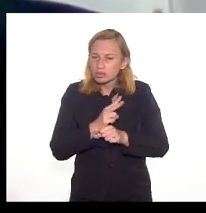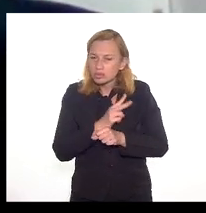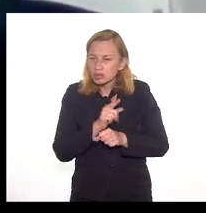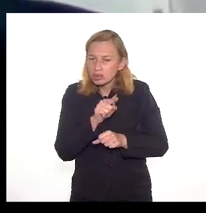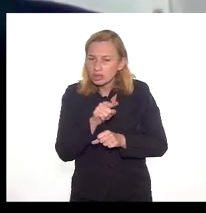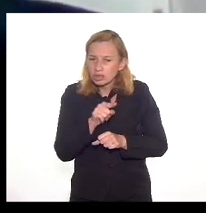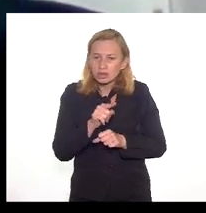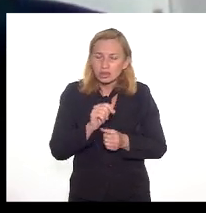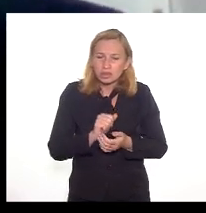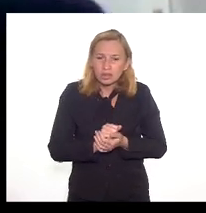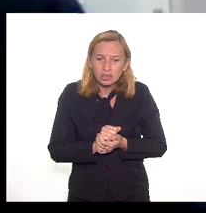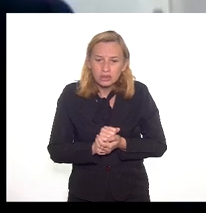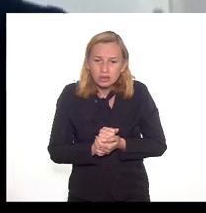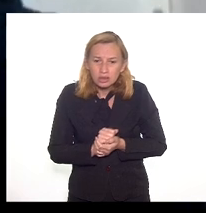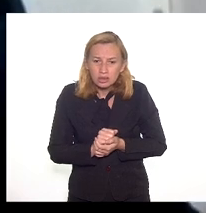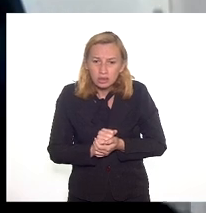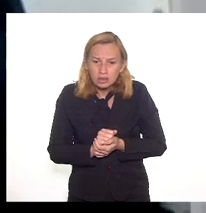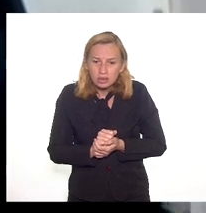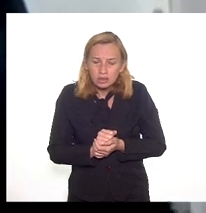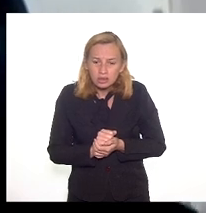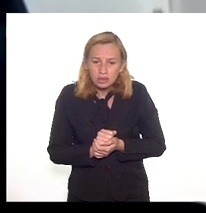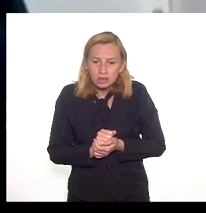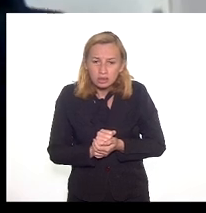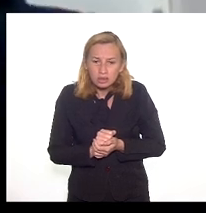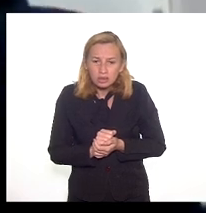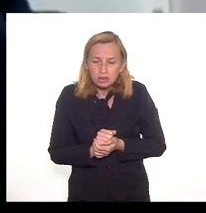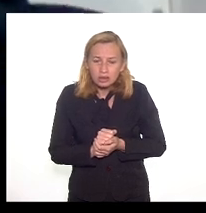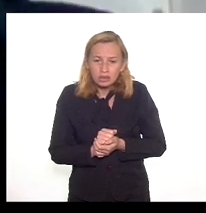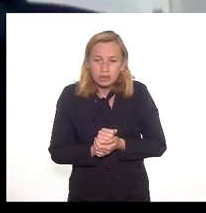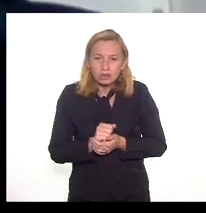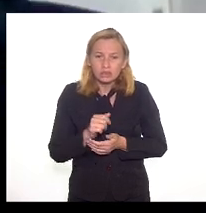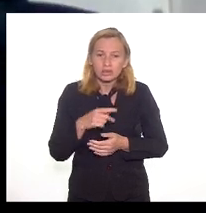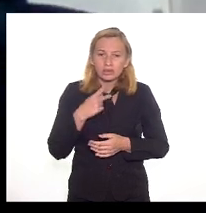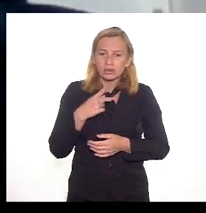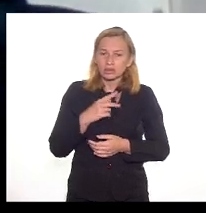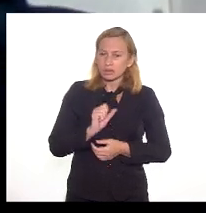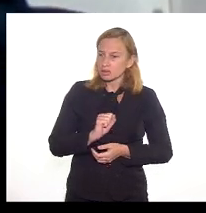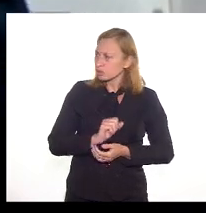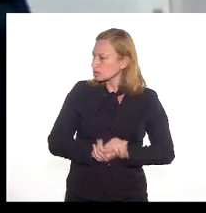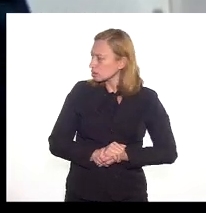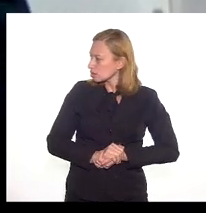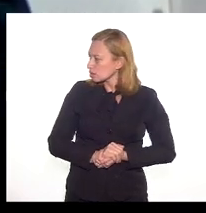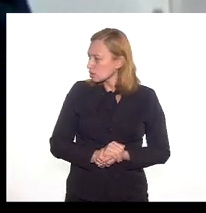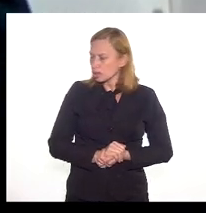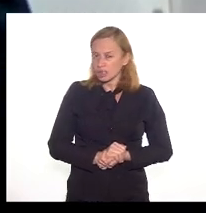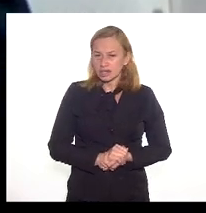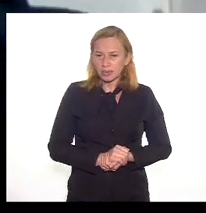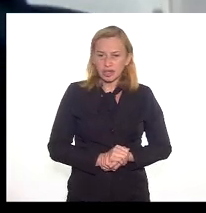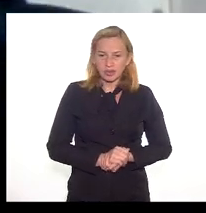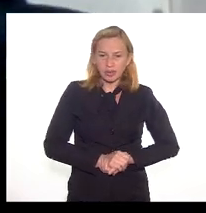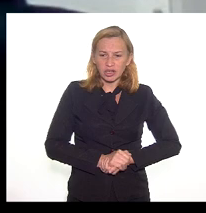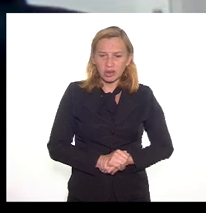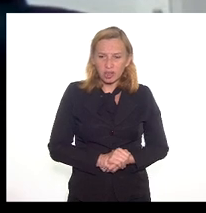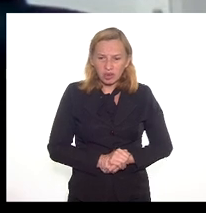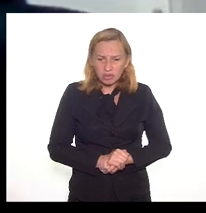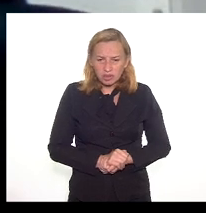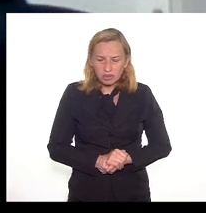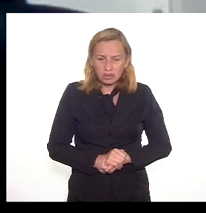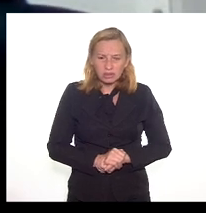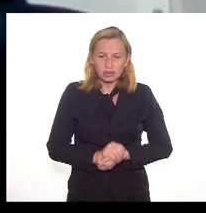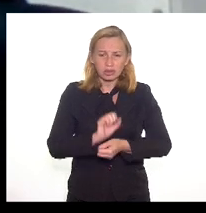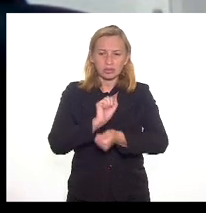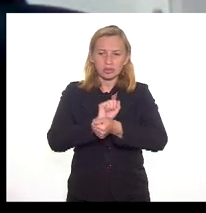aí como eu faço para projetar aqui os slides, por favor. O pessoal da técnica.